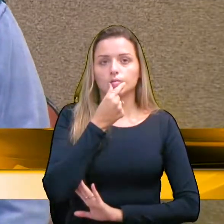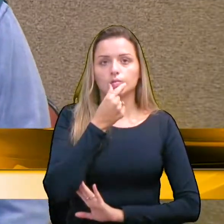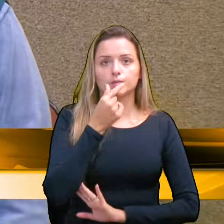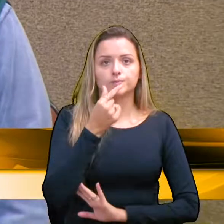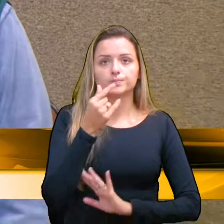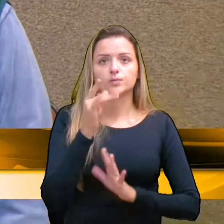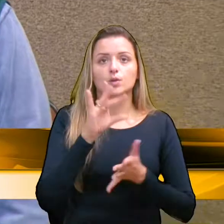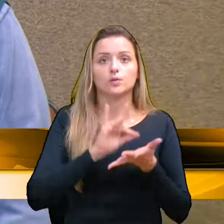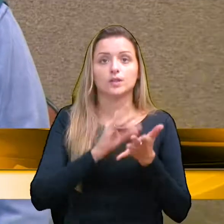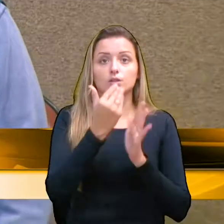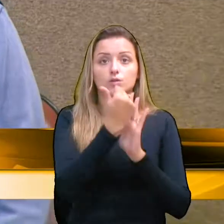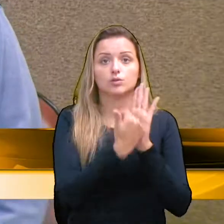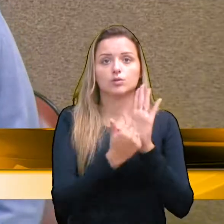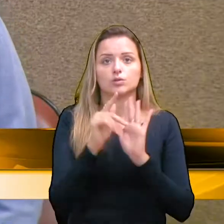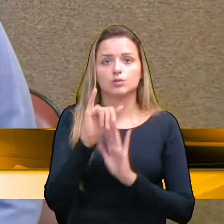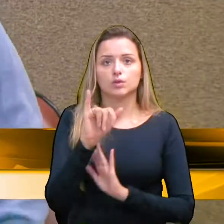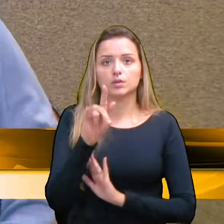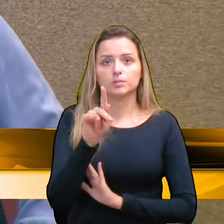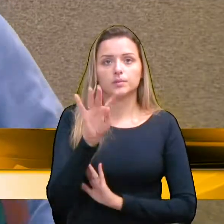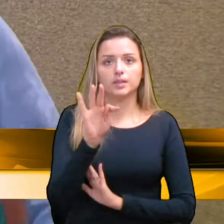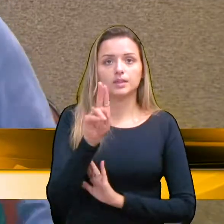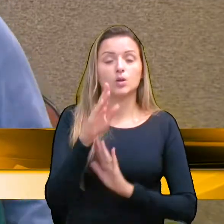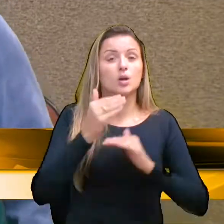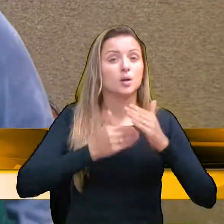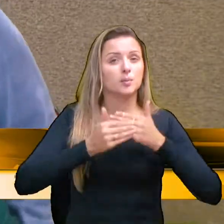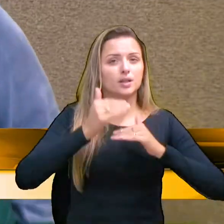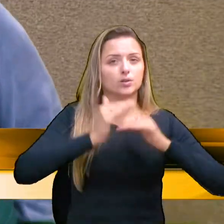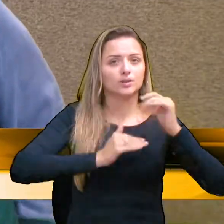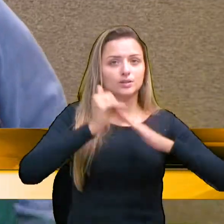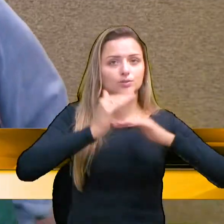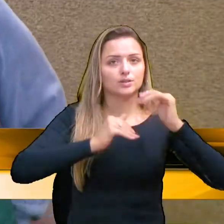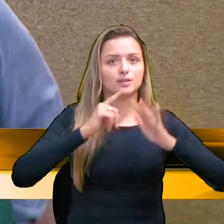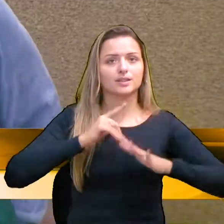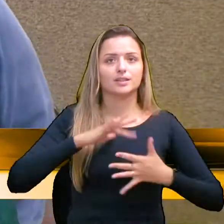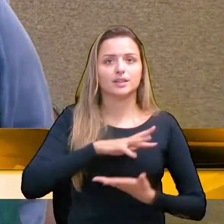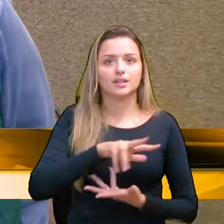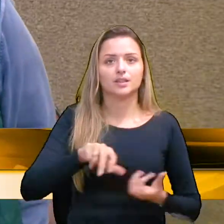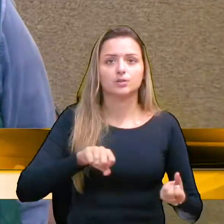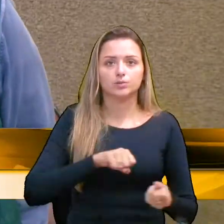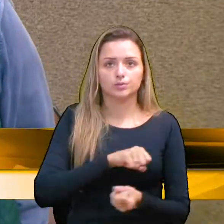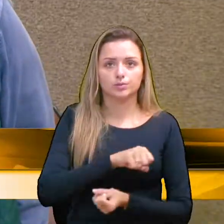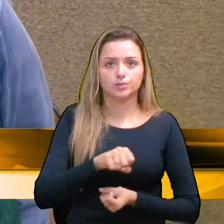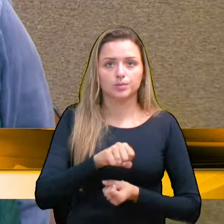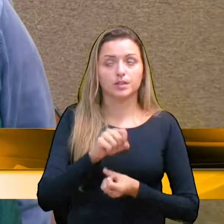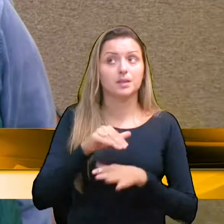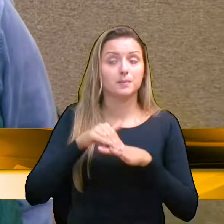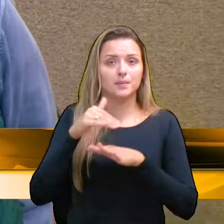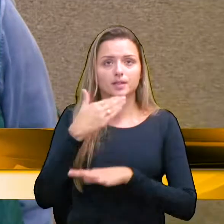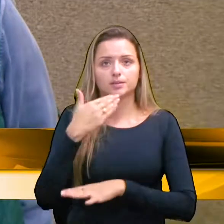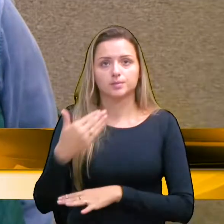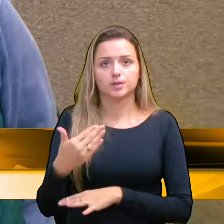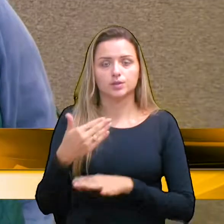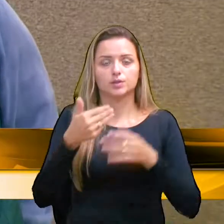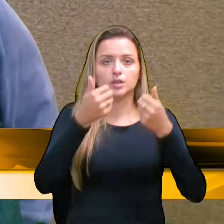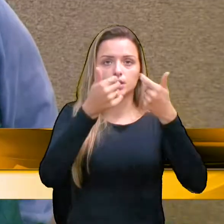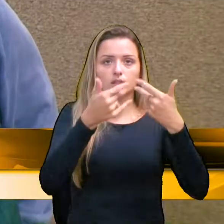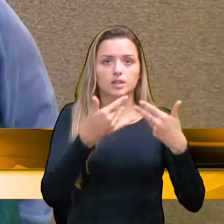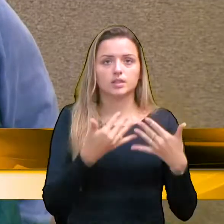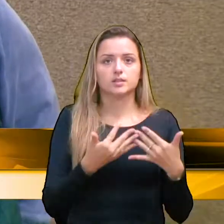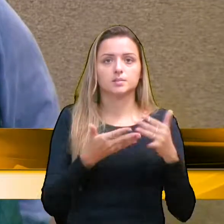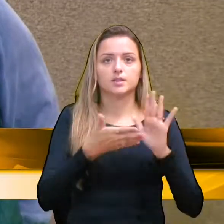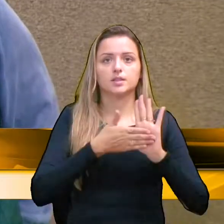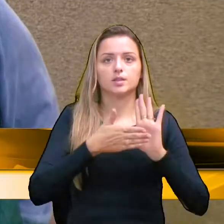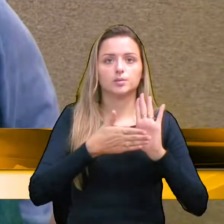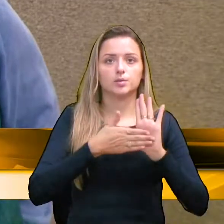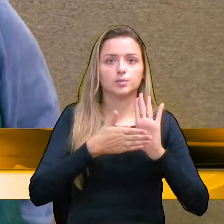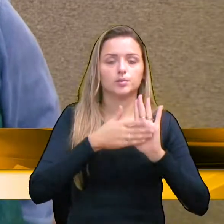Instituir desconto no IPTU para as construções sustentáveis e da outras providências. Fundamenta a proposta